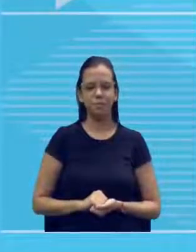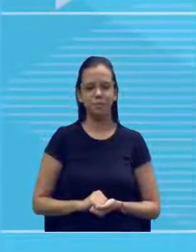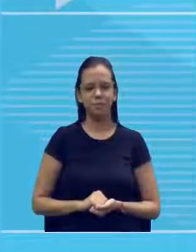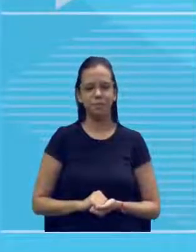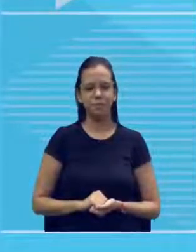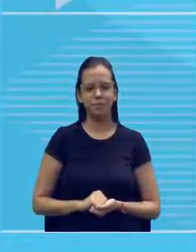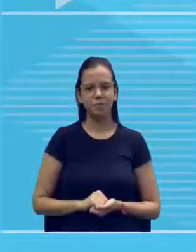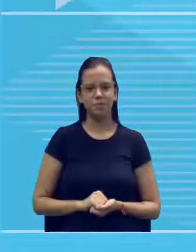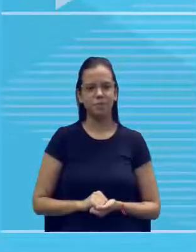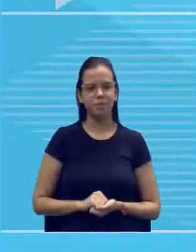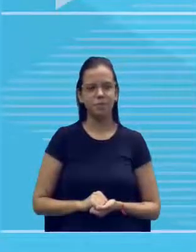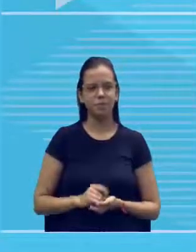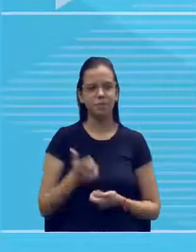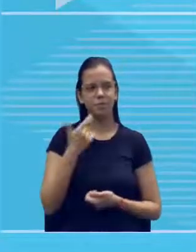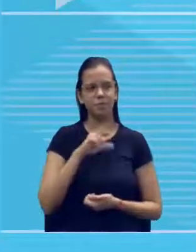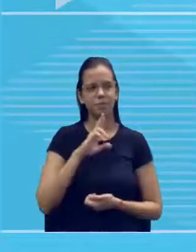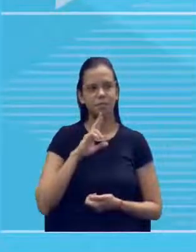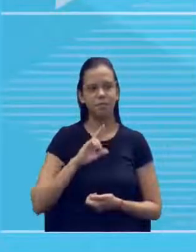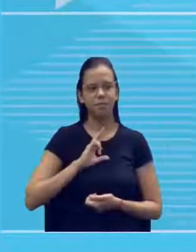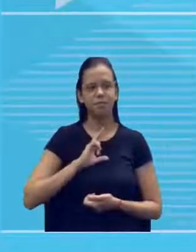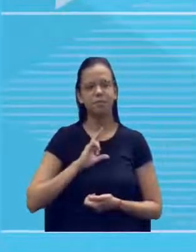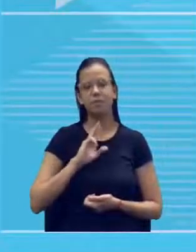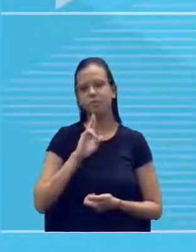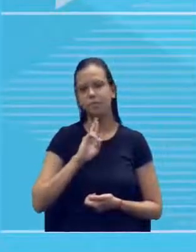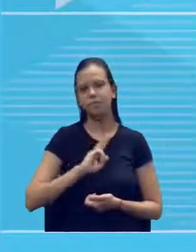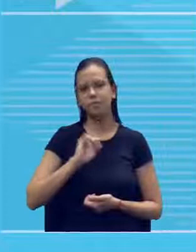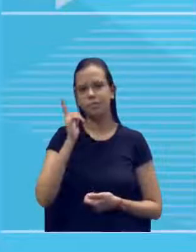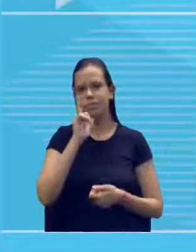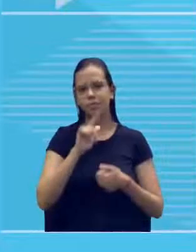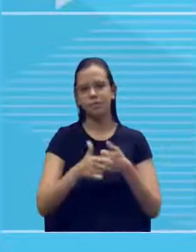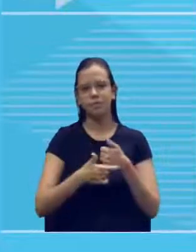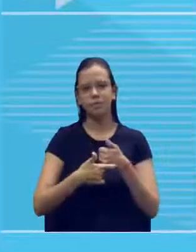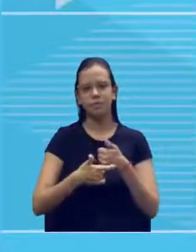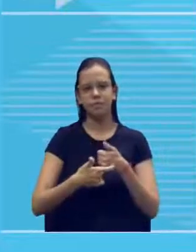Quem me responder, eu vou dar um like aqui.